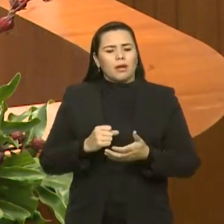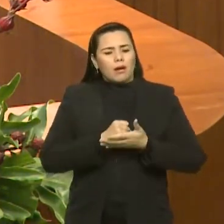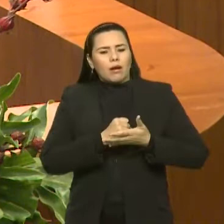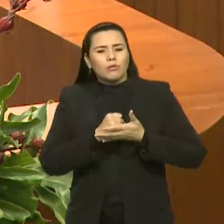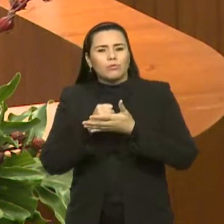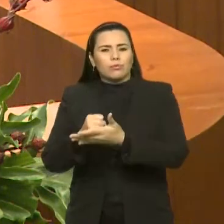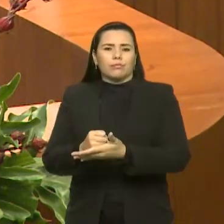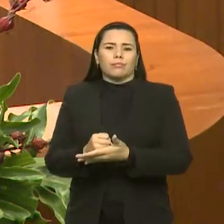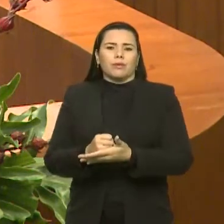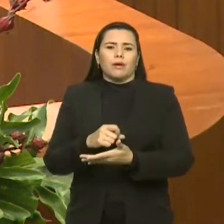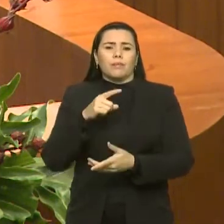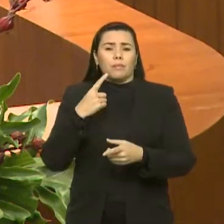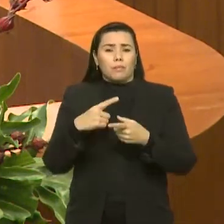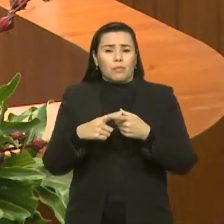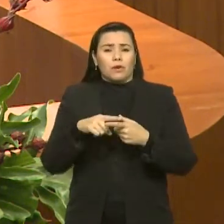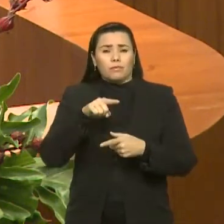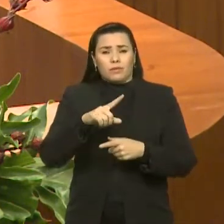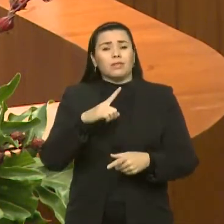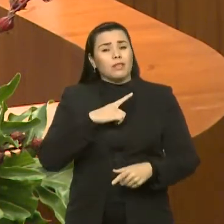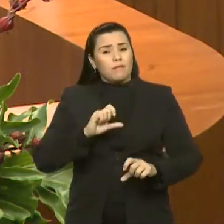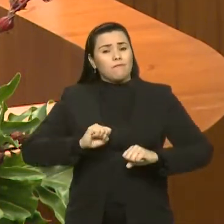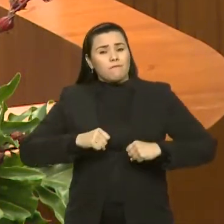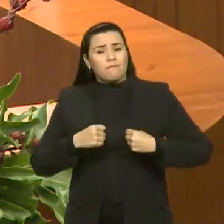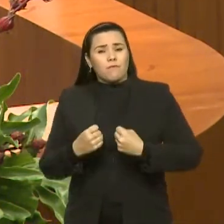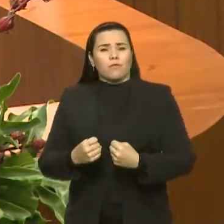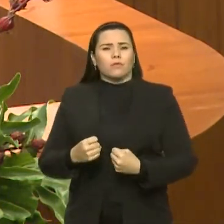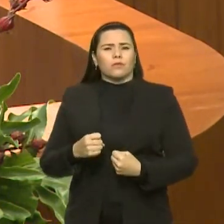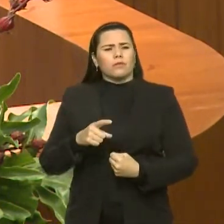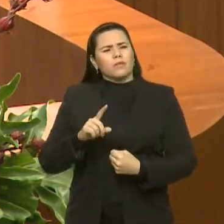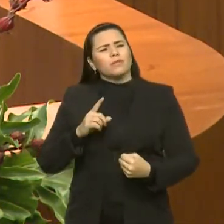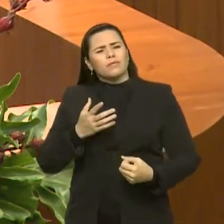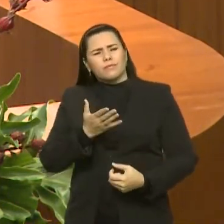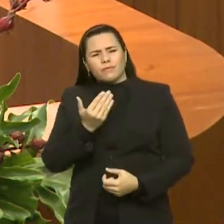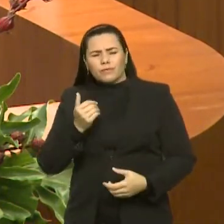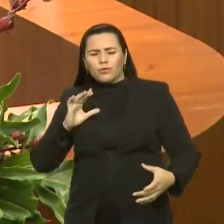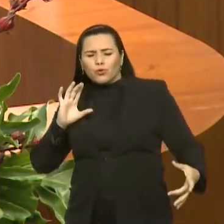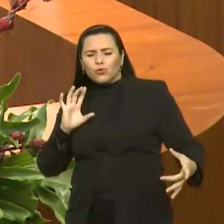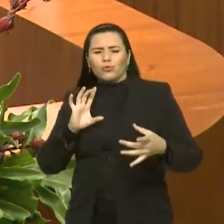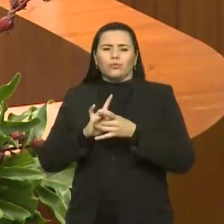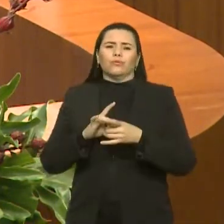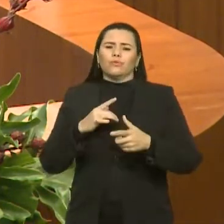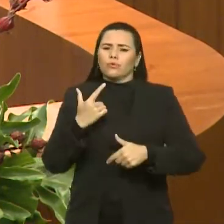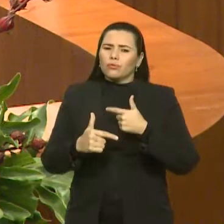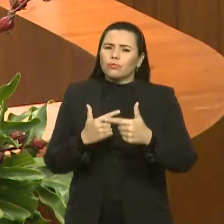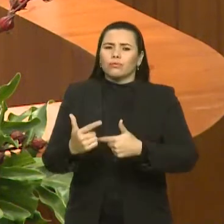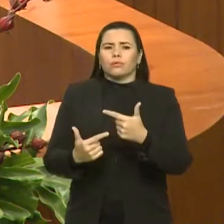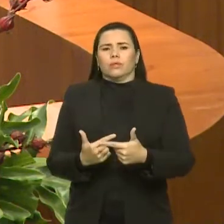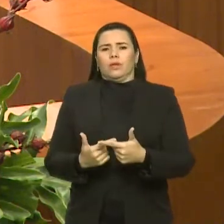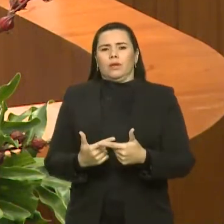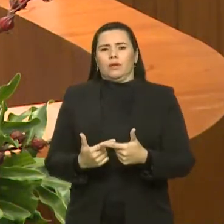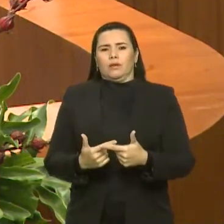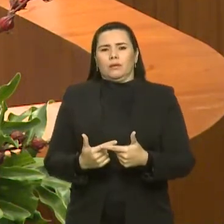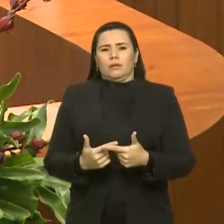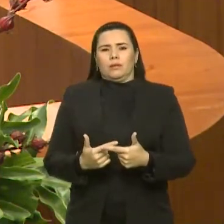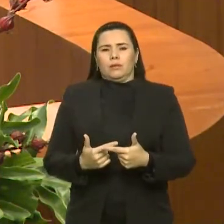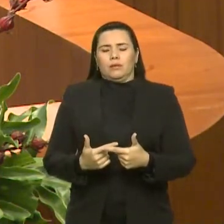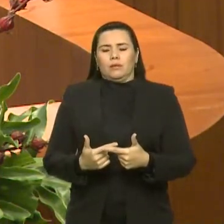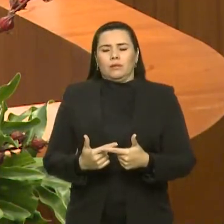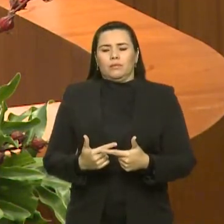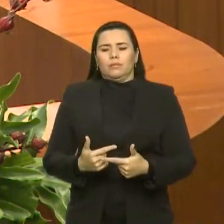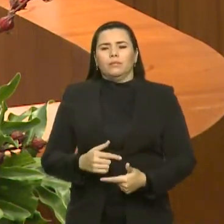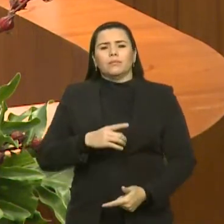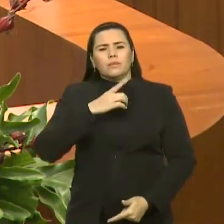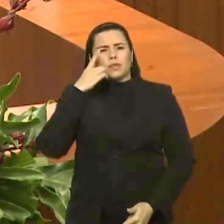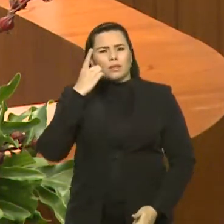Legislativa, e que ele possa abraçar essa causa junto de todos nós. Deputado